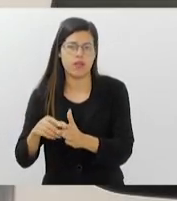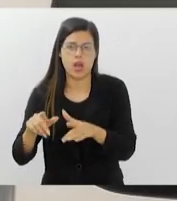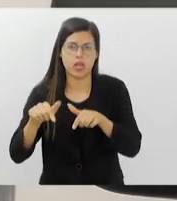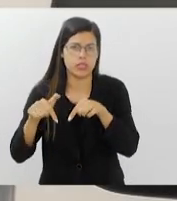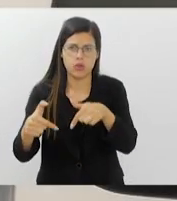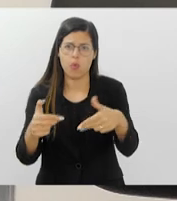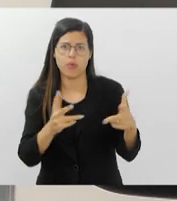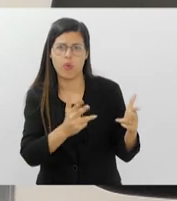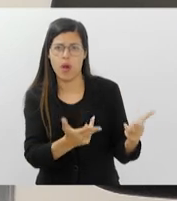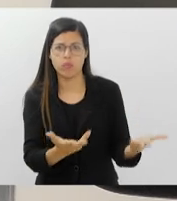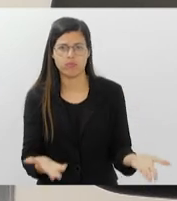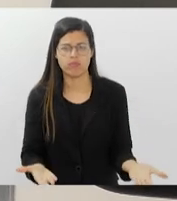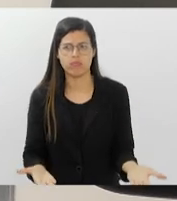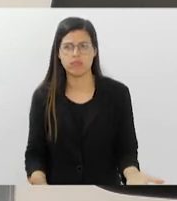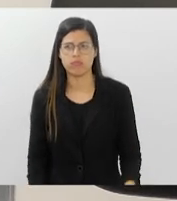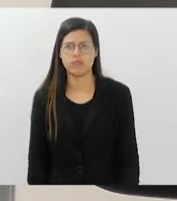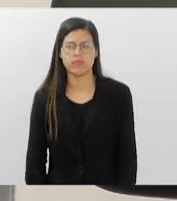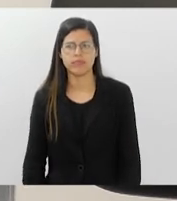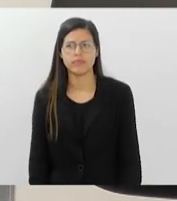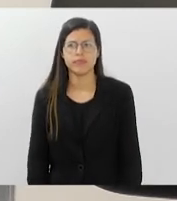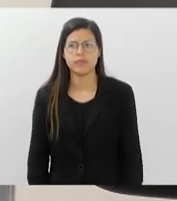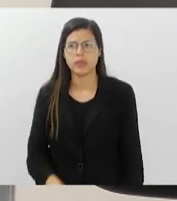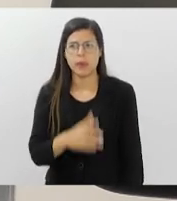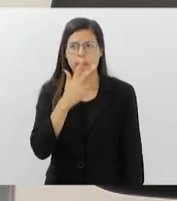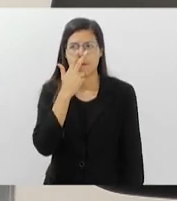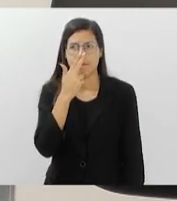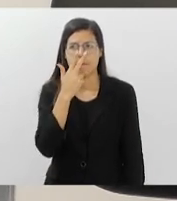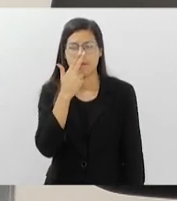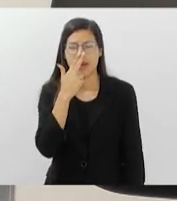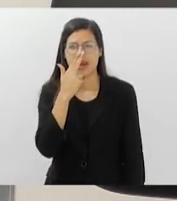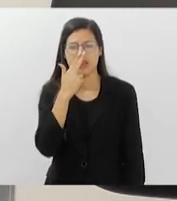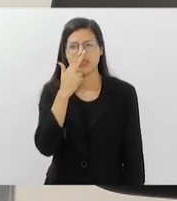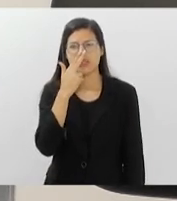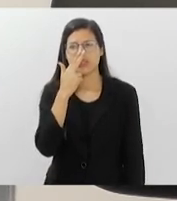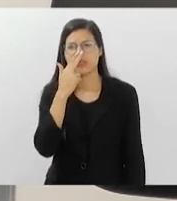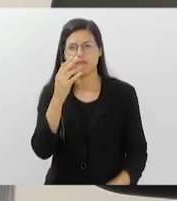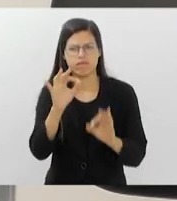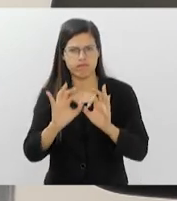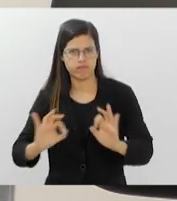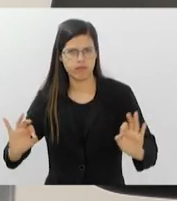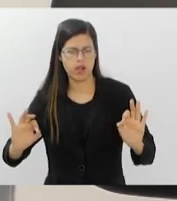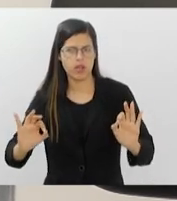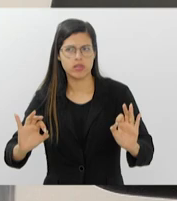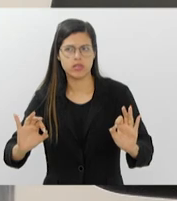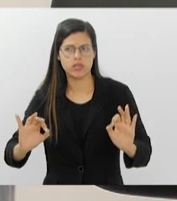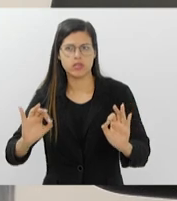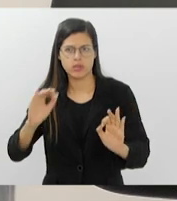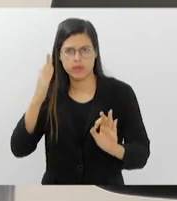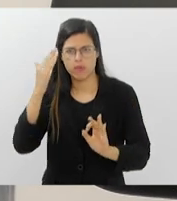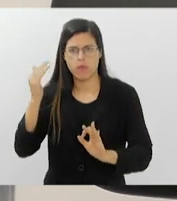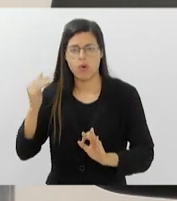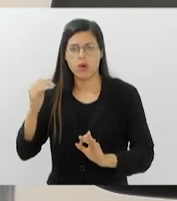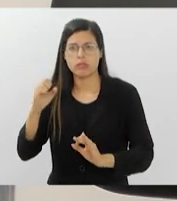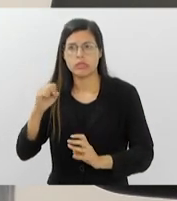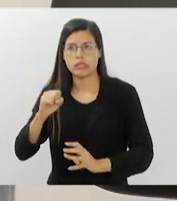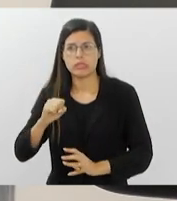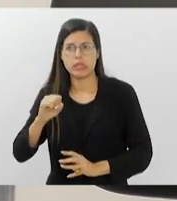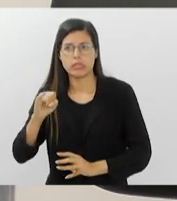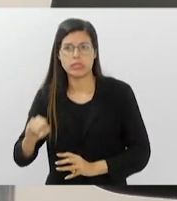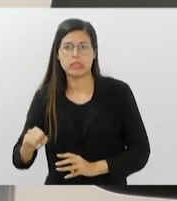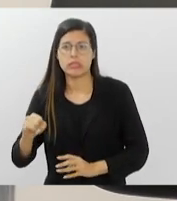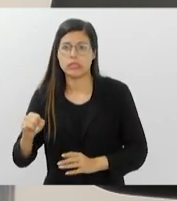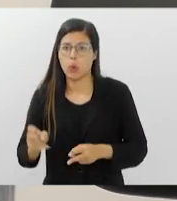né Parece aquele ditado popular e deixar como tá tá